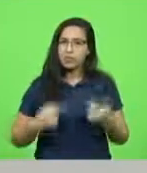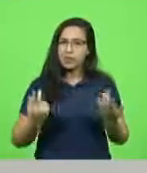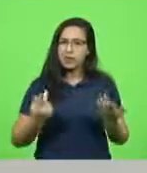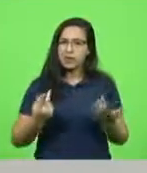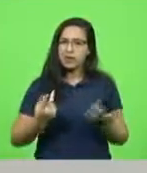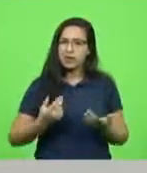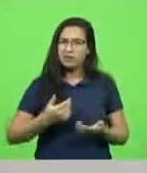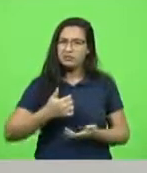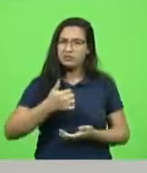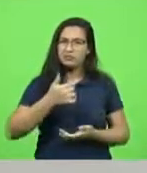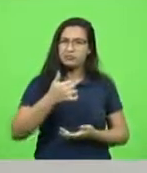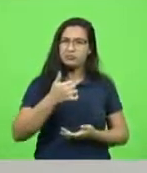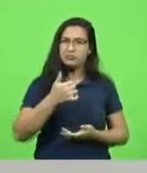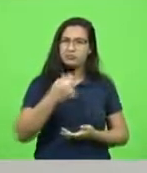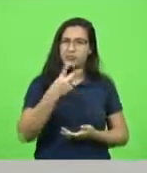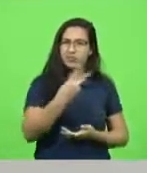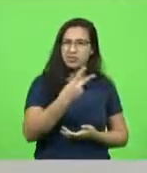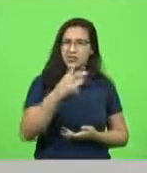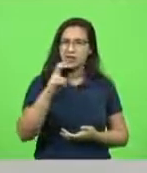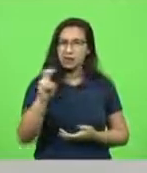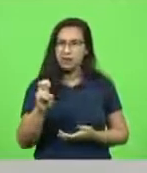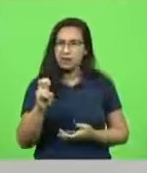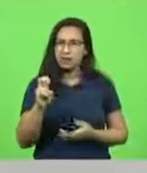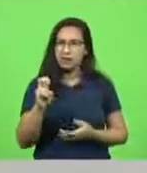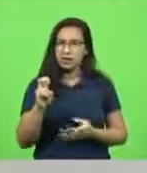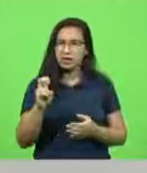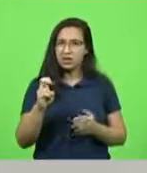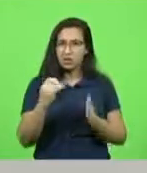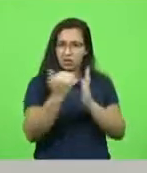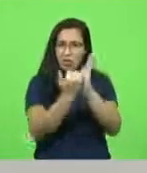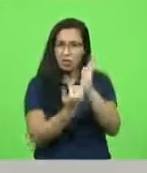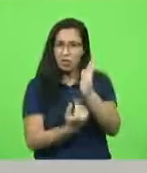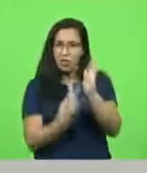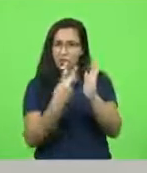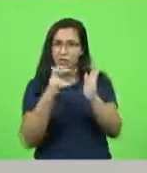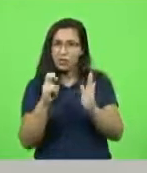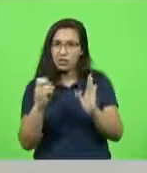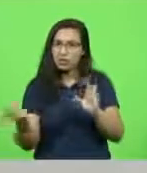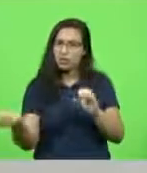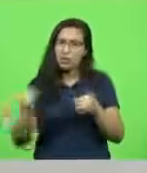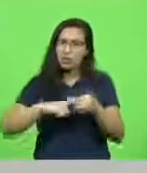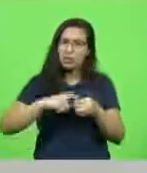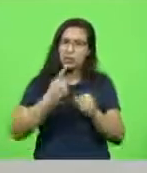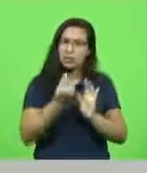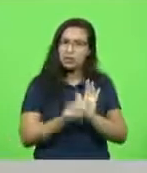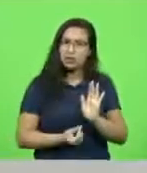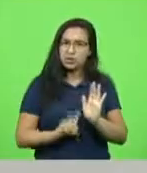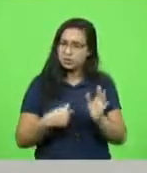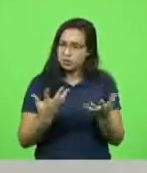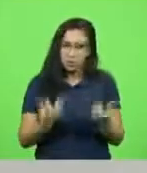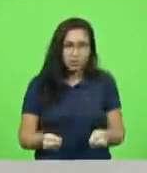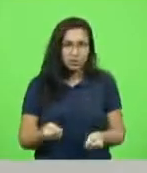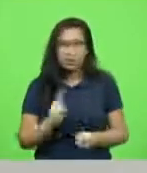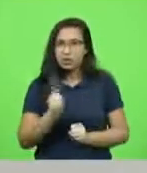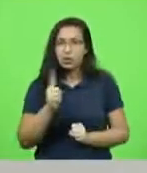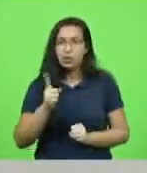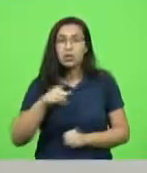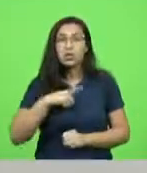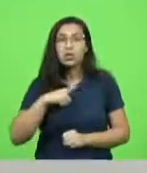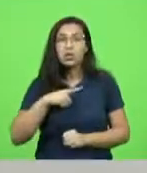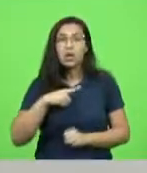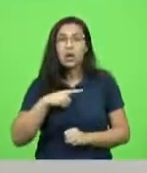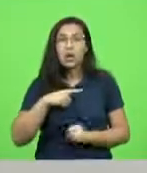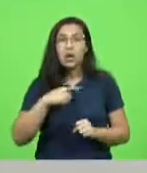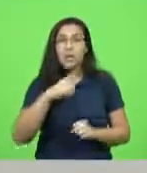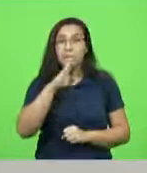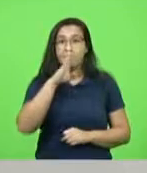retorno investimento federais isso e não é aceitável então nós temos as prioridades que